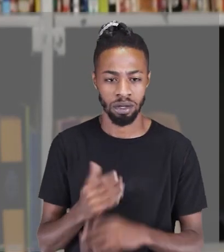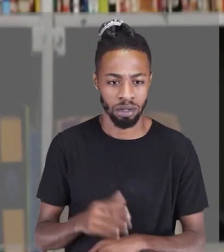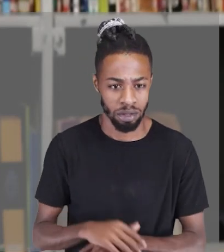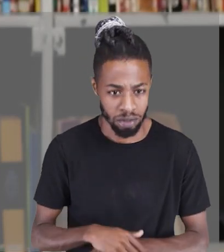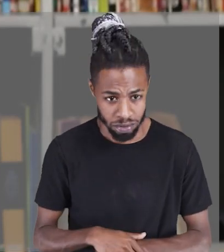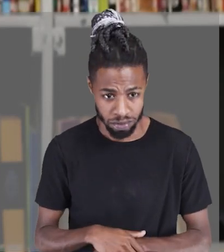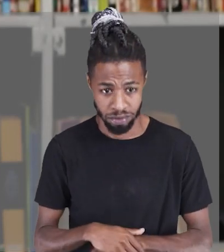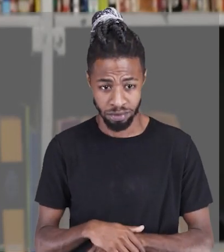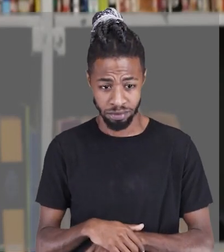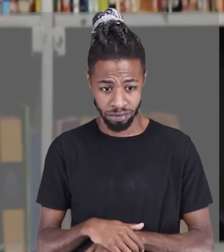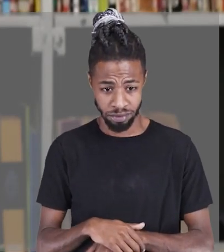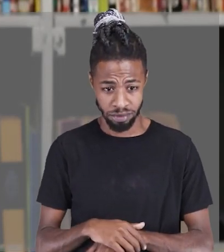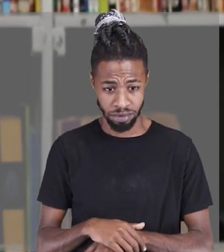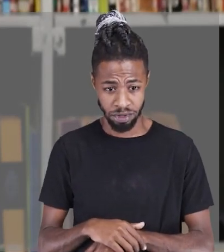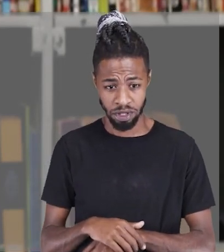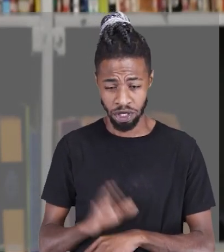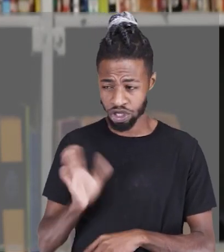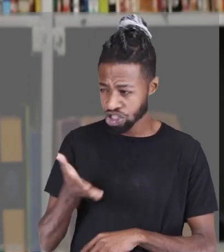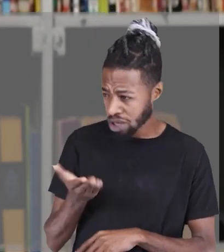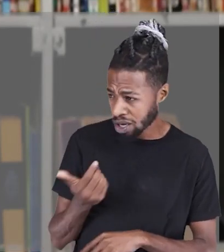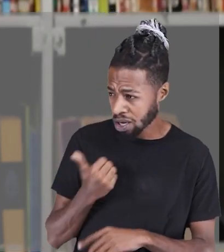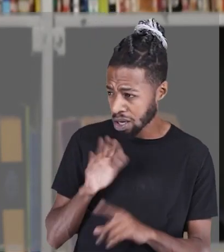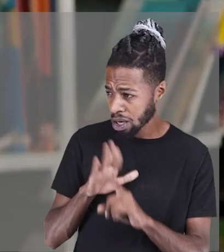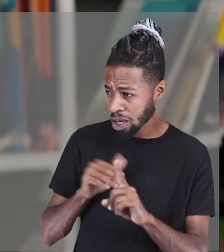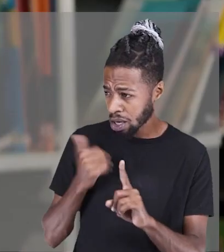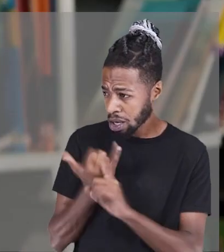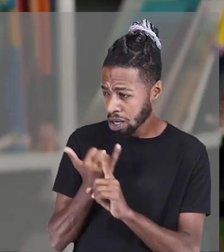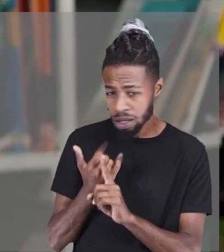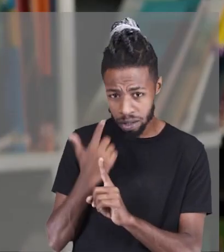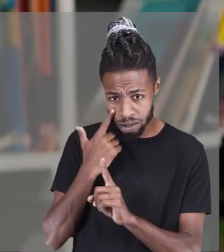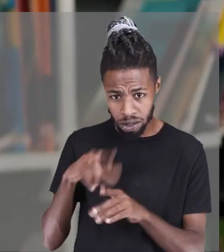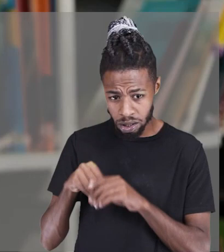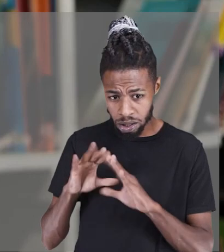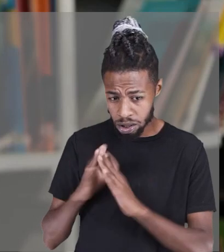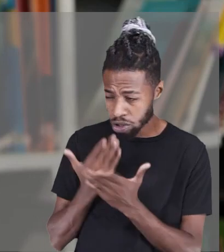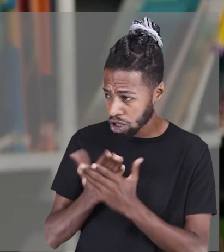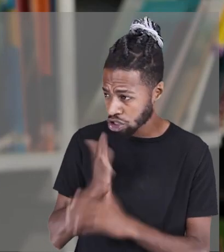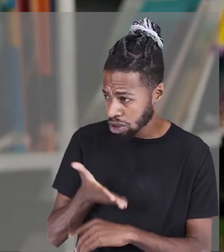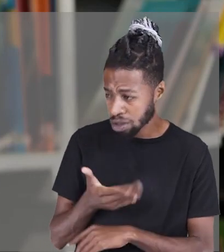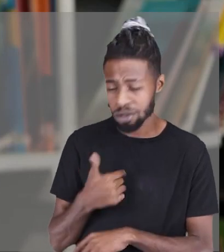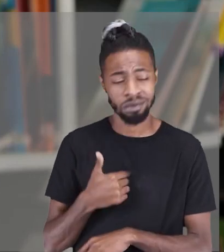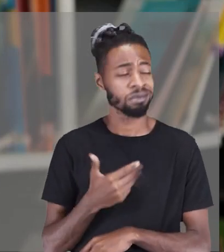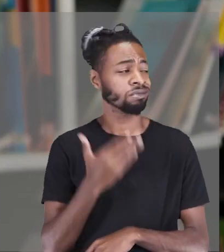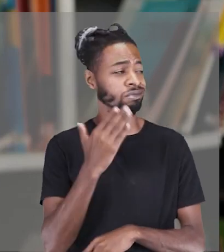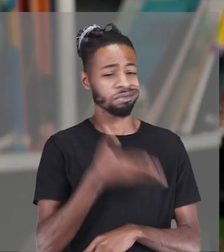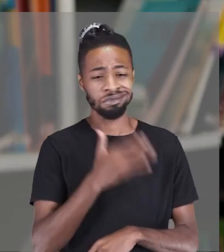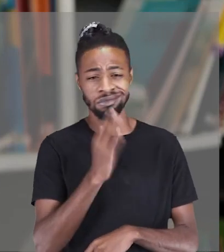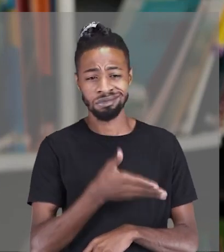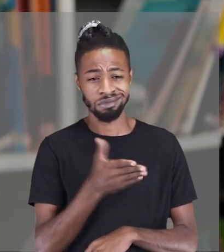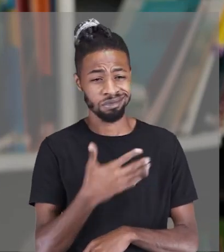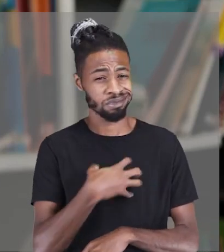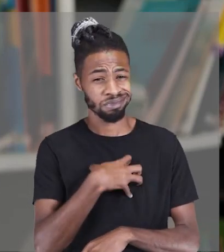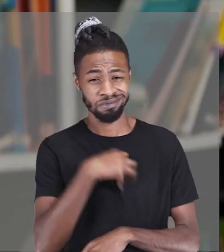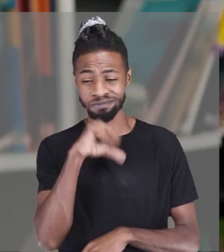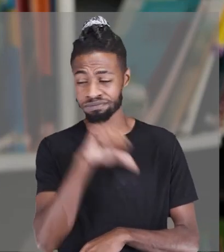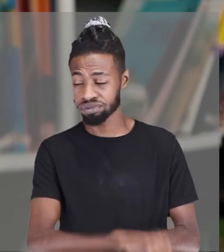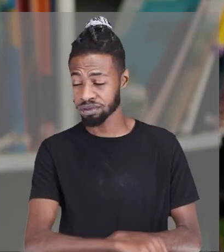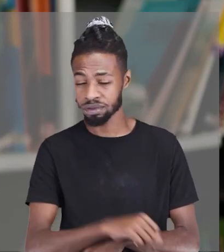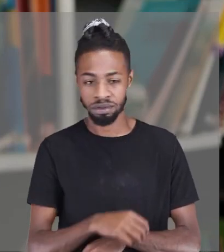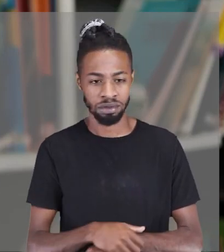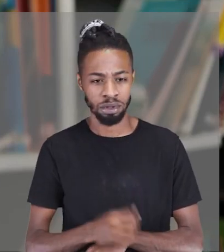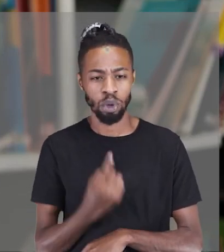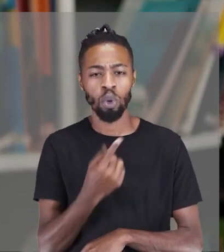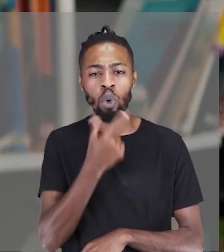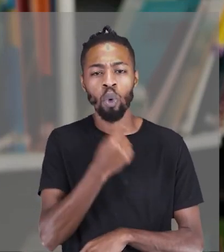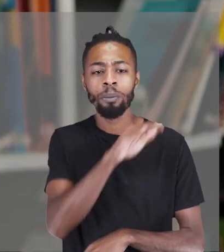Bullying. Acontece muito. Você já sofreu bullying, pessoal? Já.